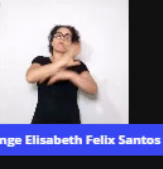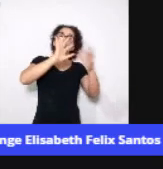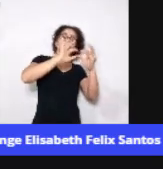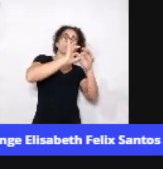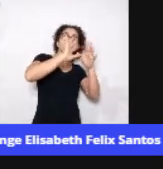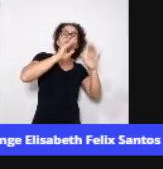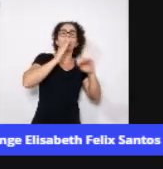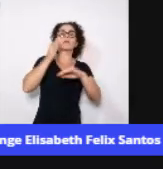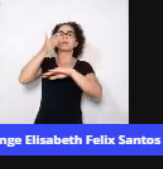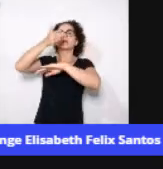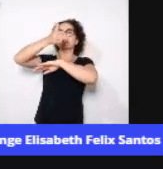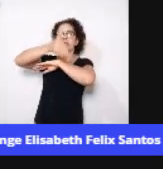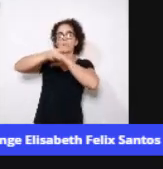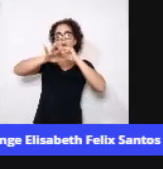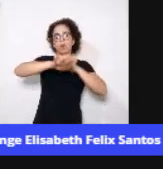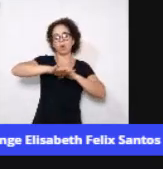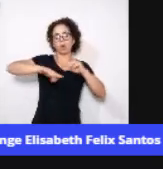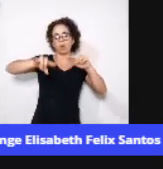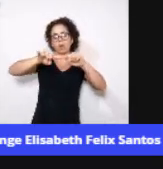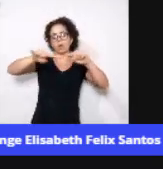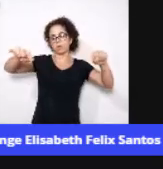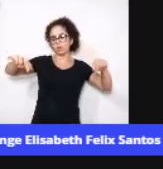Continuamos.